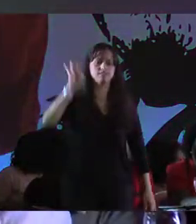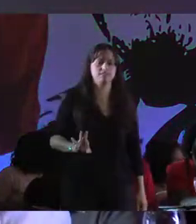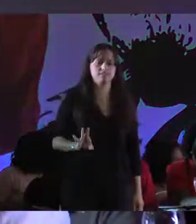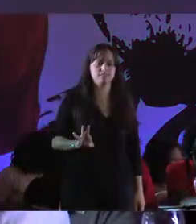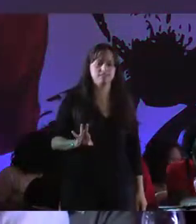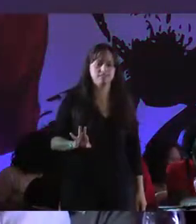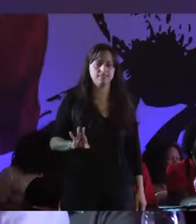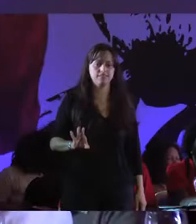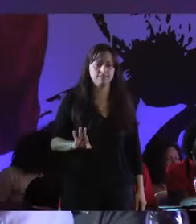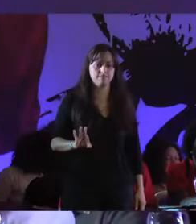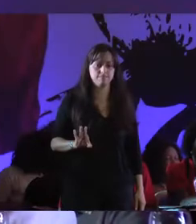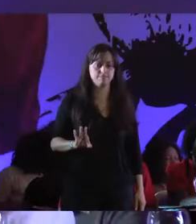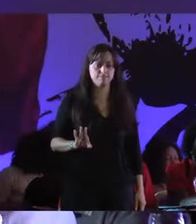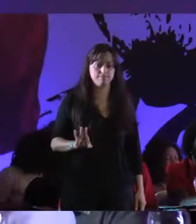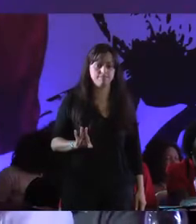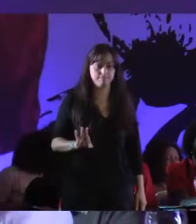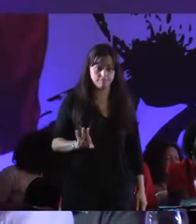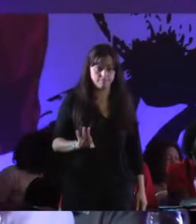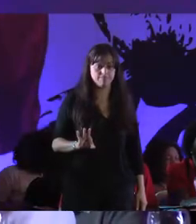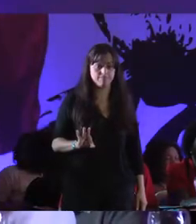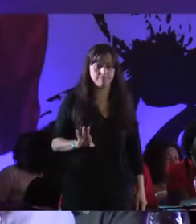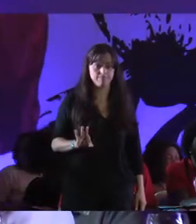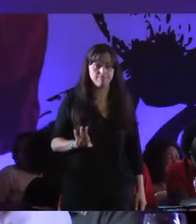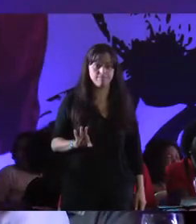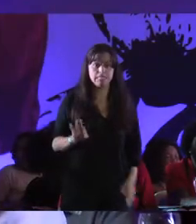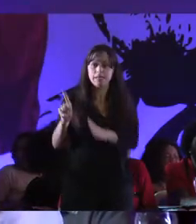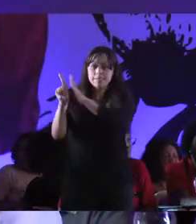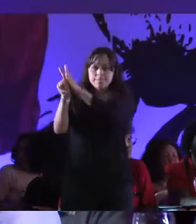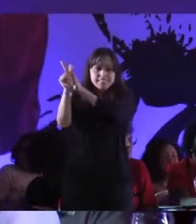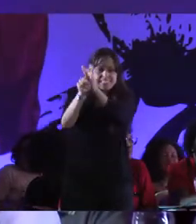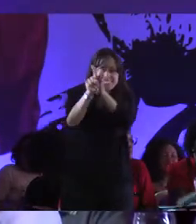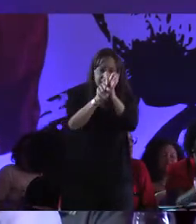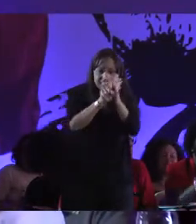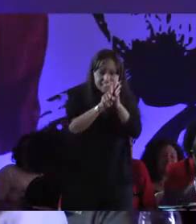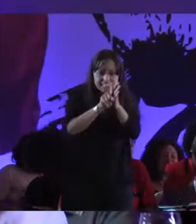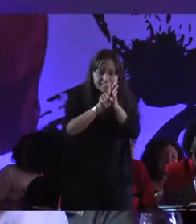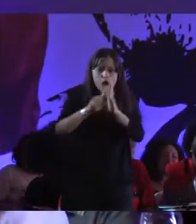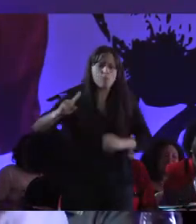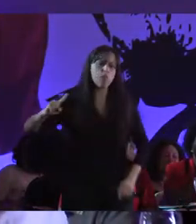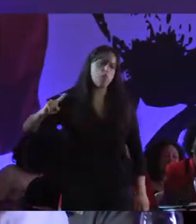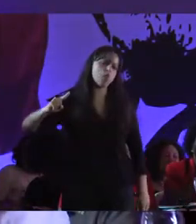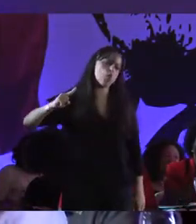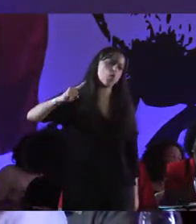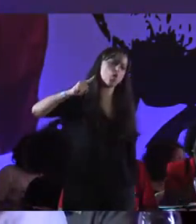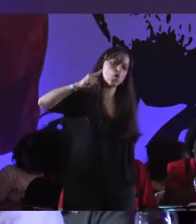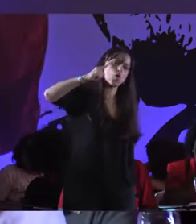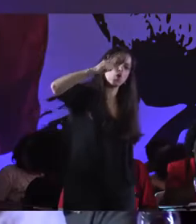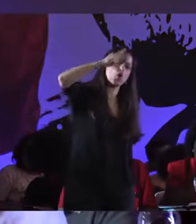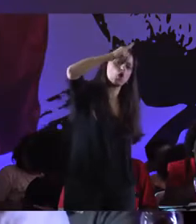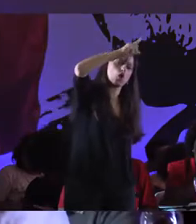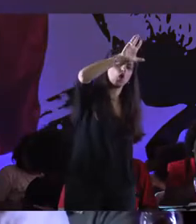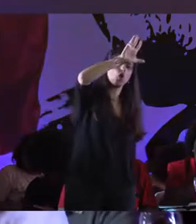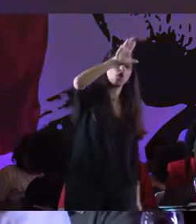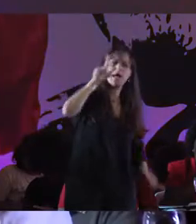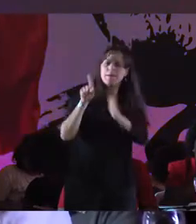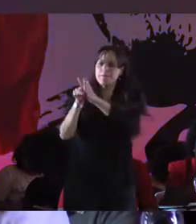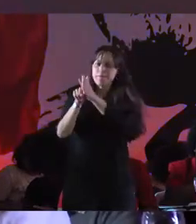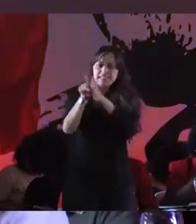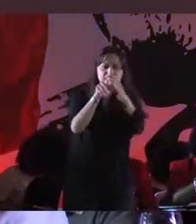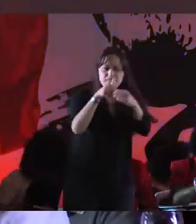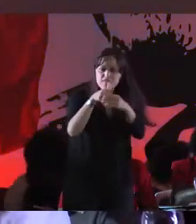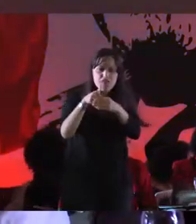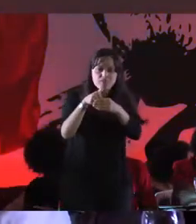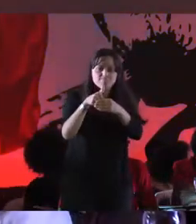Aí vem pesquisa e Lula não cai um ponto, continua liderando a pesquisa em todos